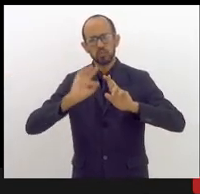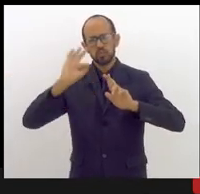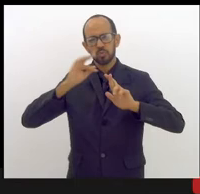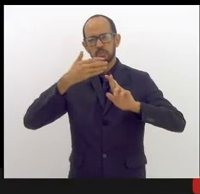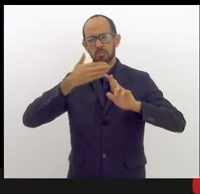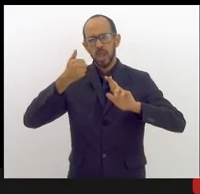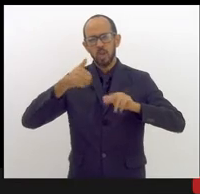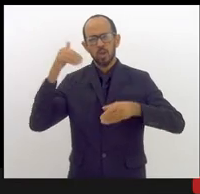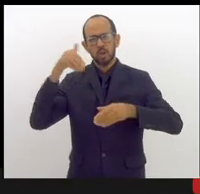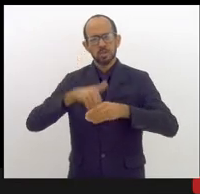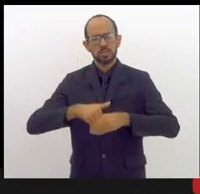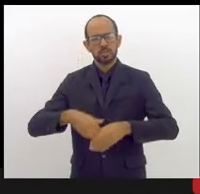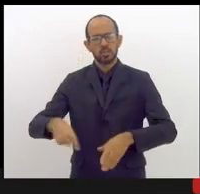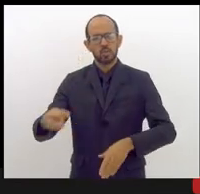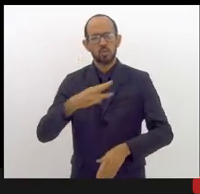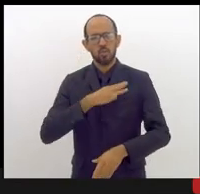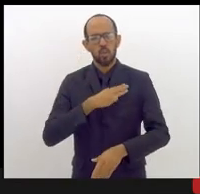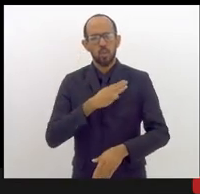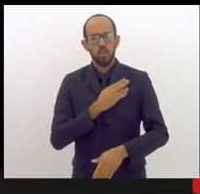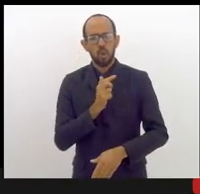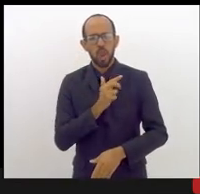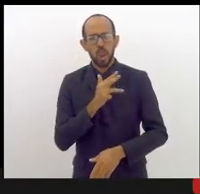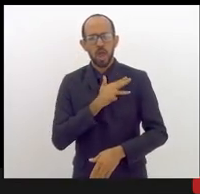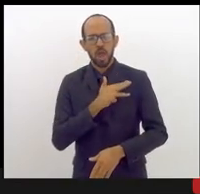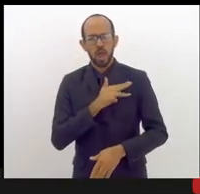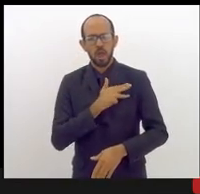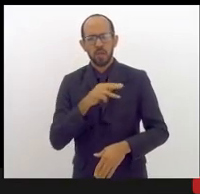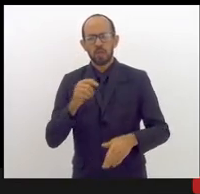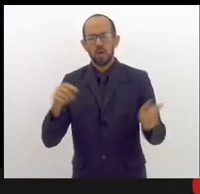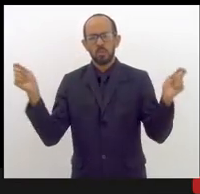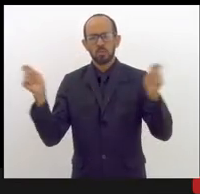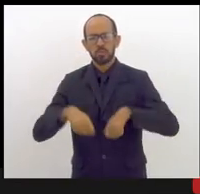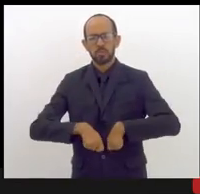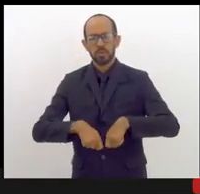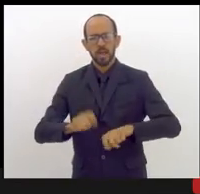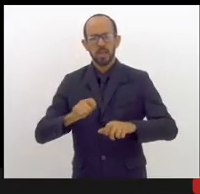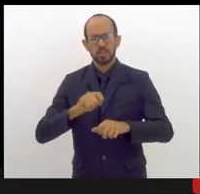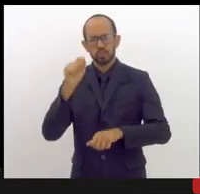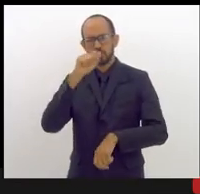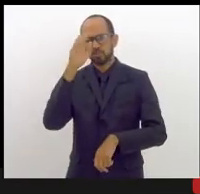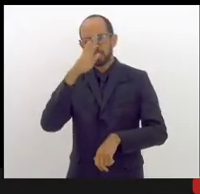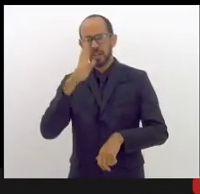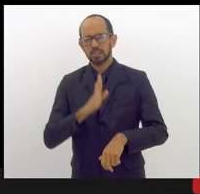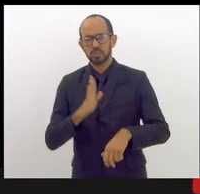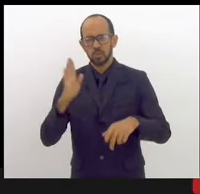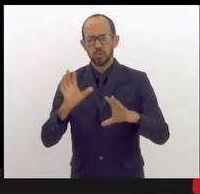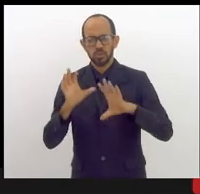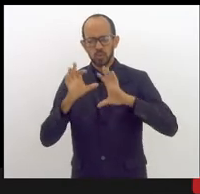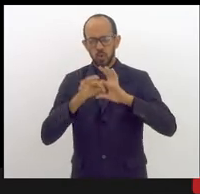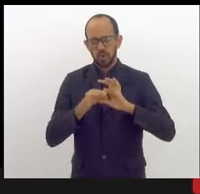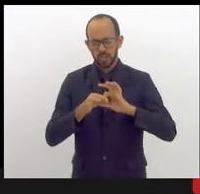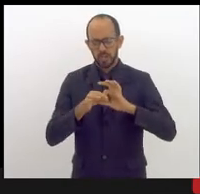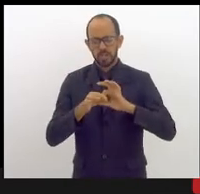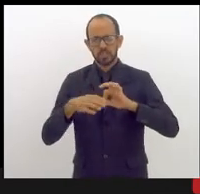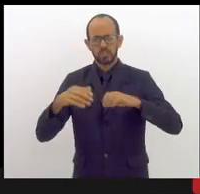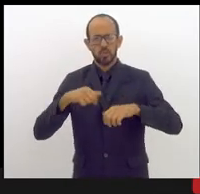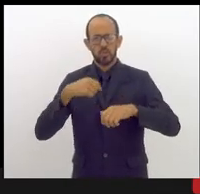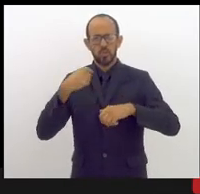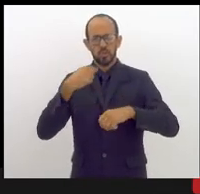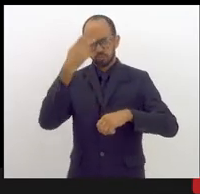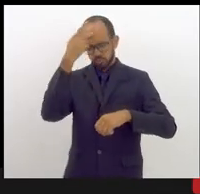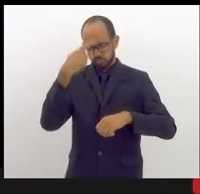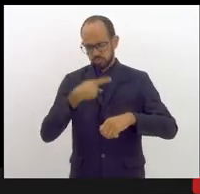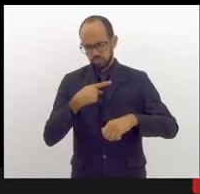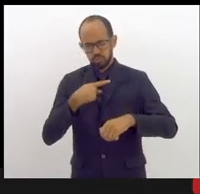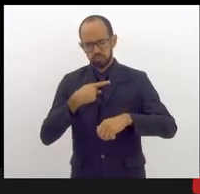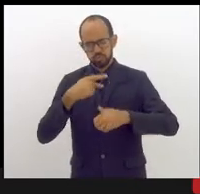a possibilidade de uma nação que se reconecte consigo mesma é impossível